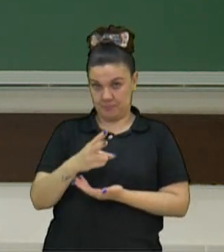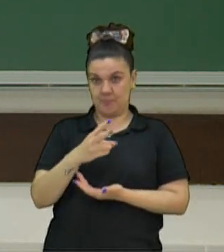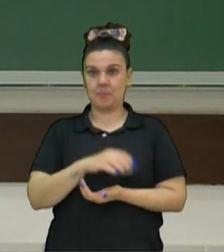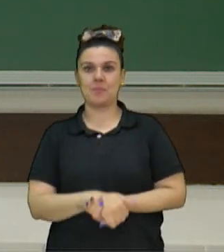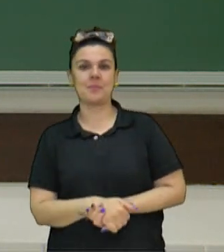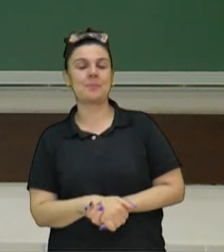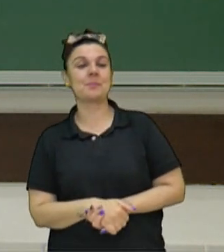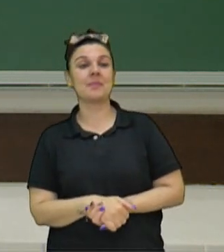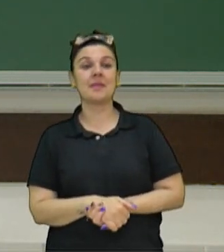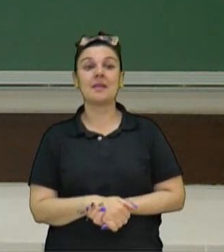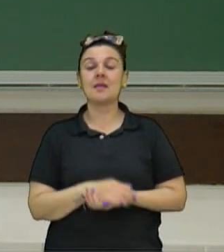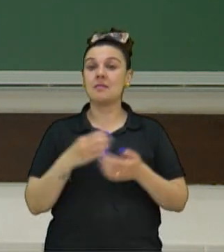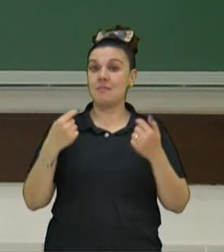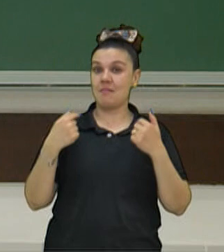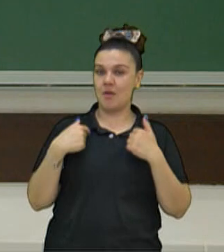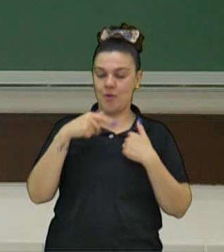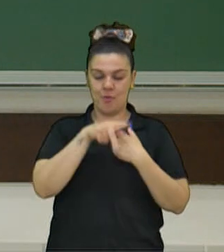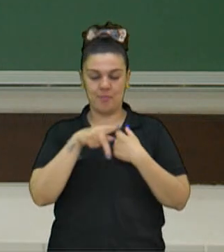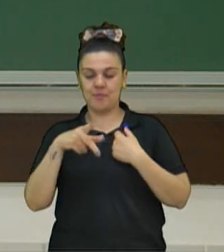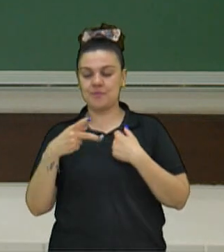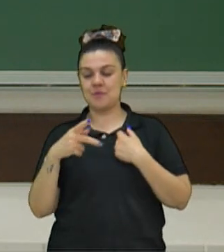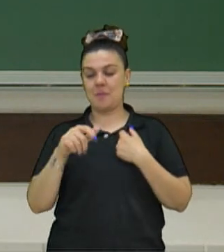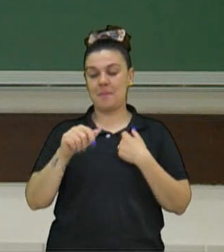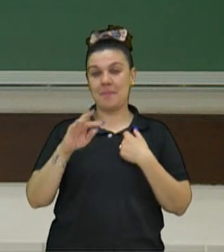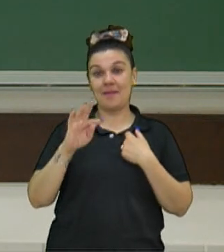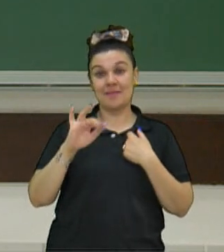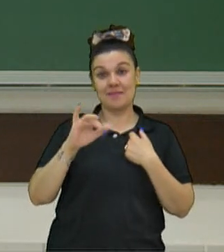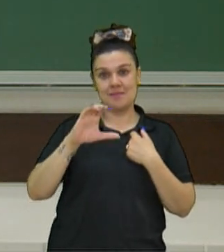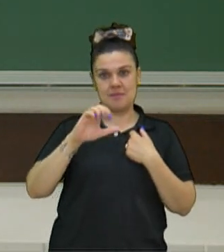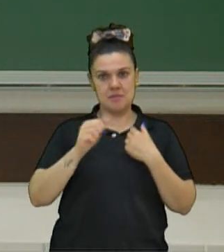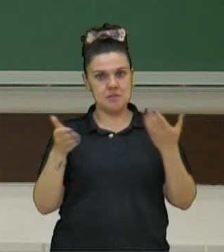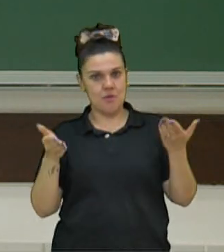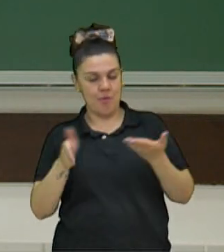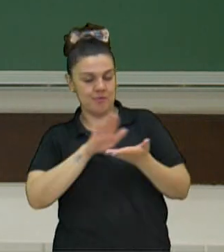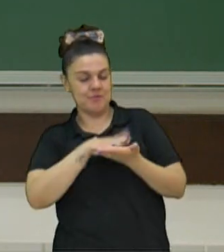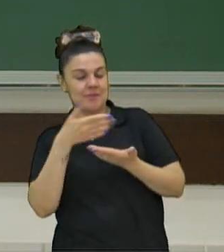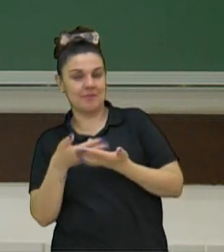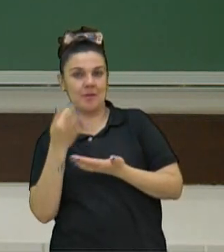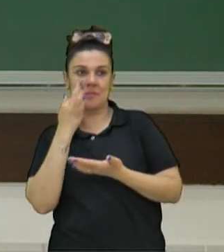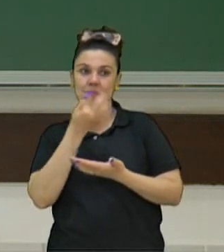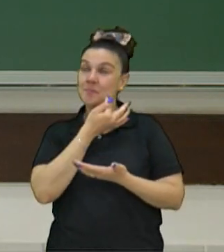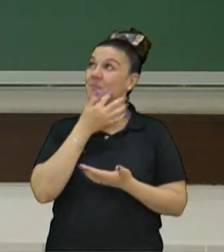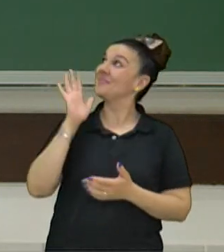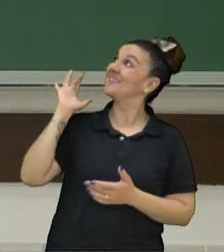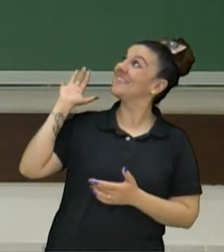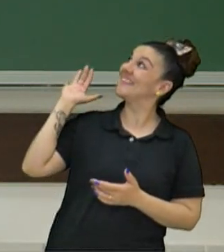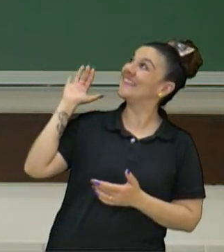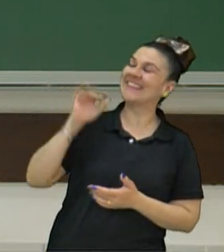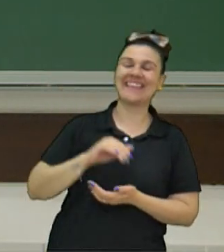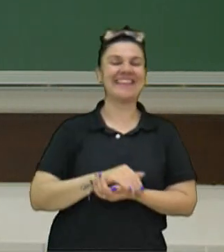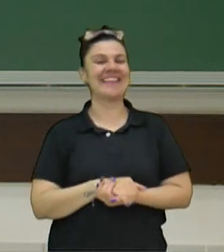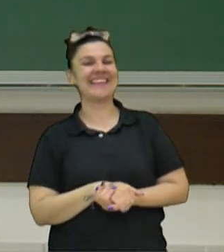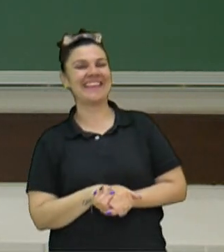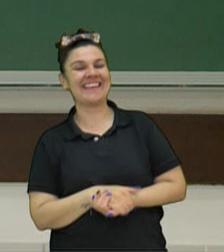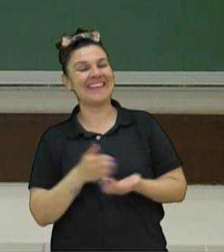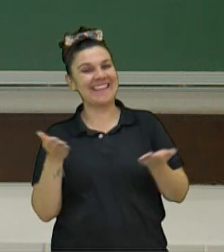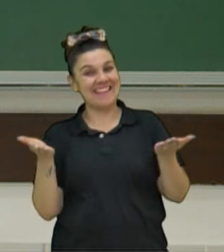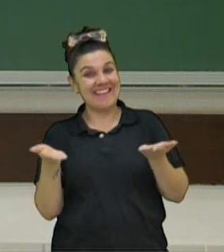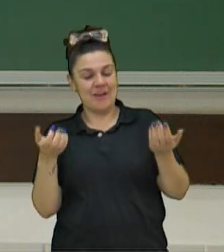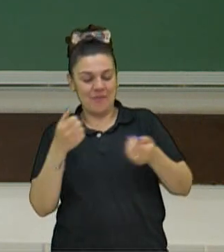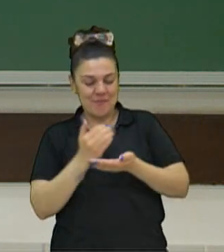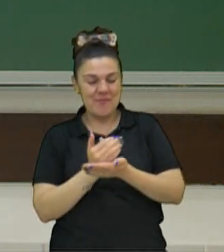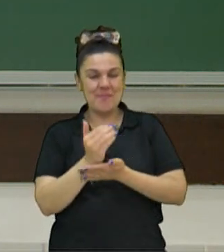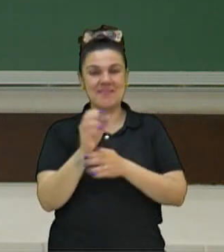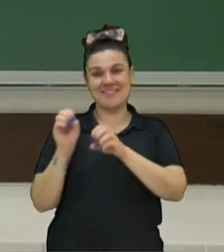aula 32. Eu, a teacher Patrícia, continuo com vocês e hoje a nossa intérprete Francis. Hi, Francis! Vamos dar